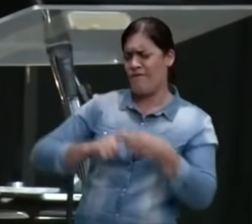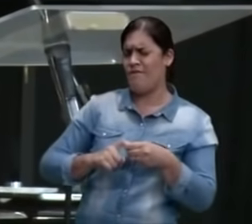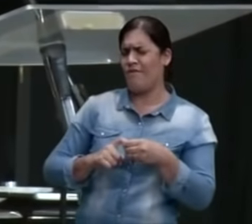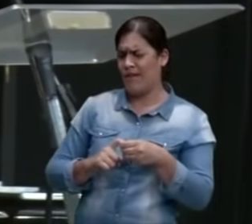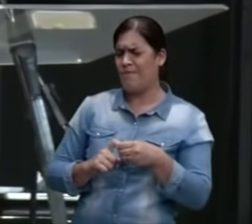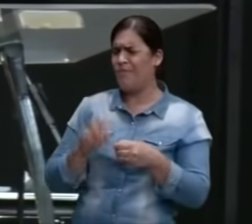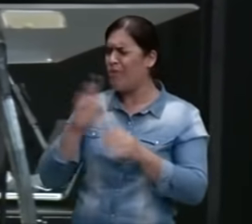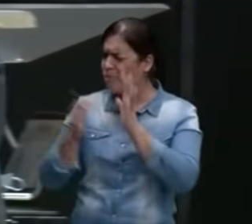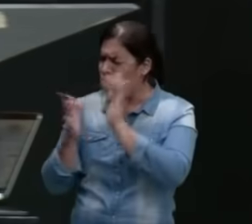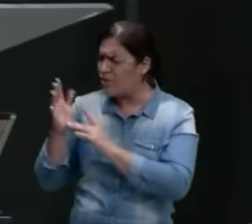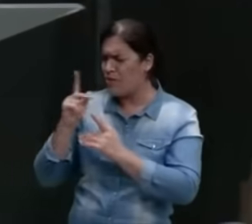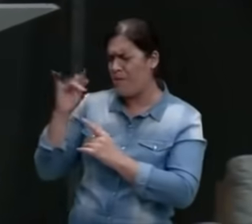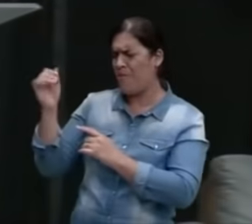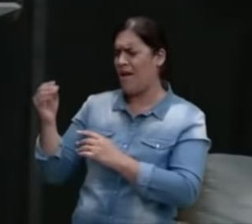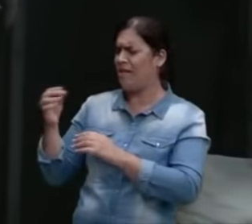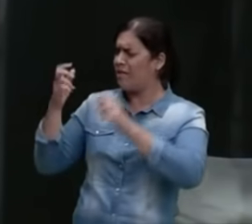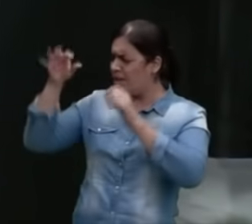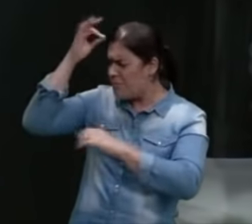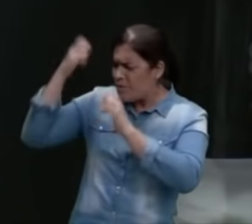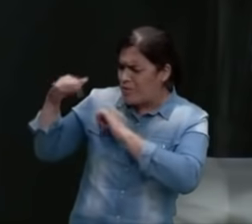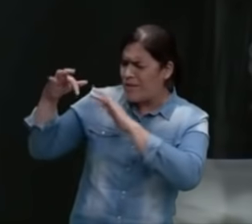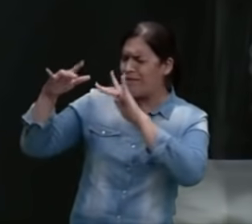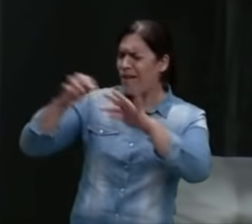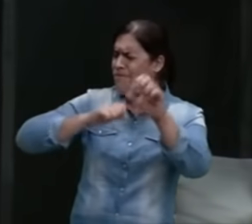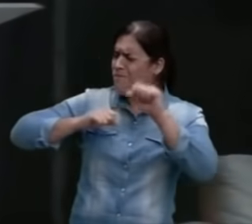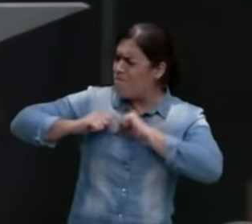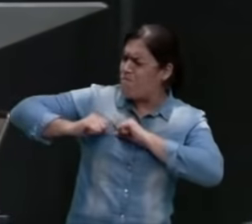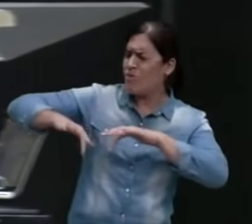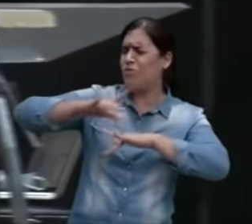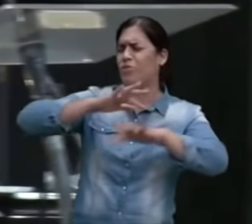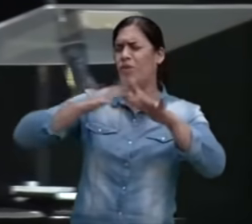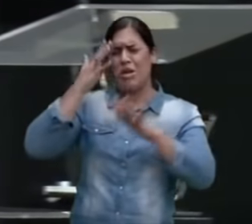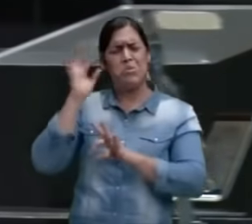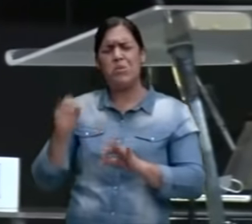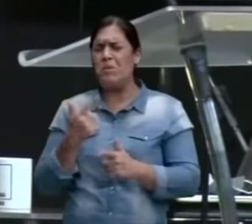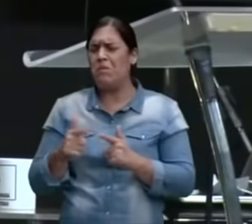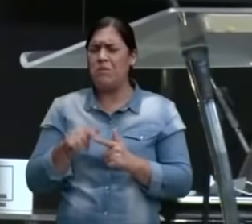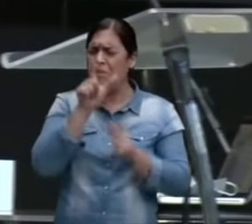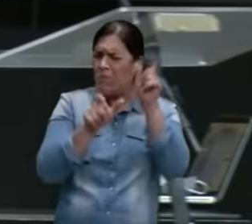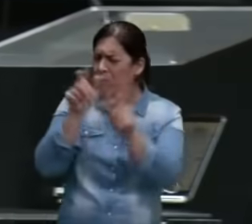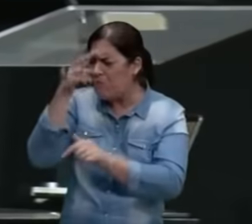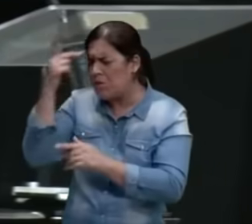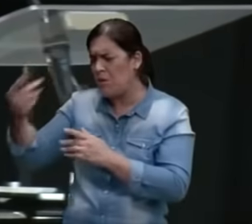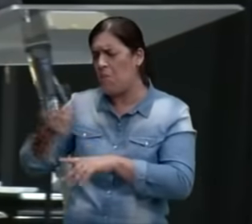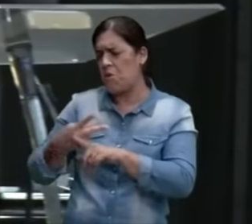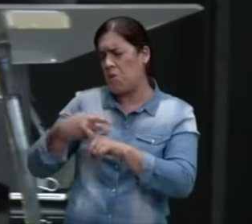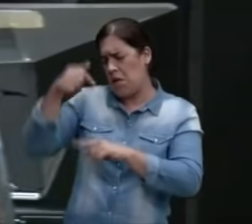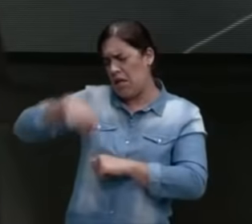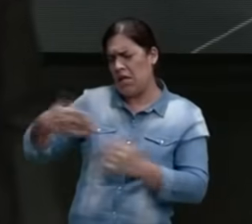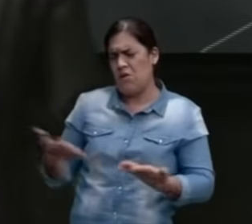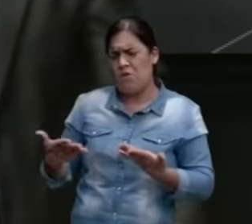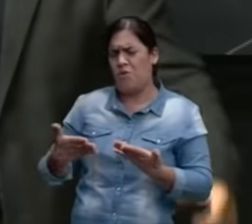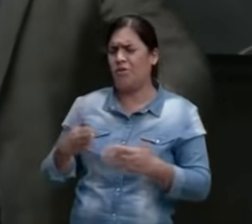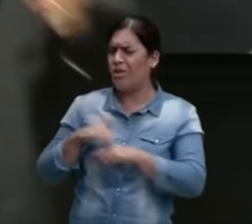Pai, derrama do Teu Espírito Santo aqui nesta noite, Senhor. Eu não sei qual é o problema dessa pessoa, o que essa pessoa veio procurar aqui esta noite. Mas